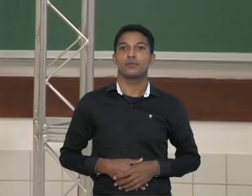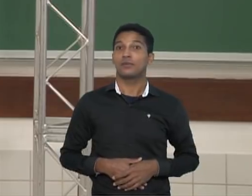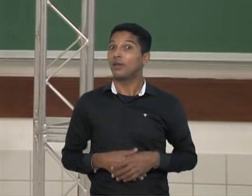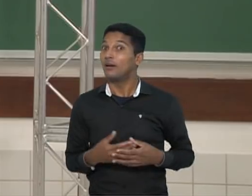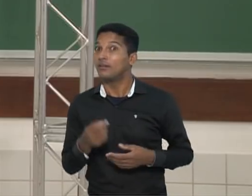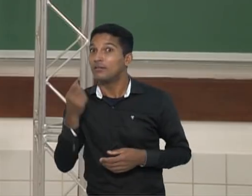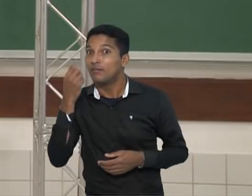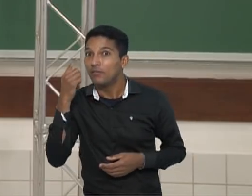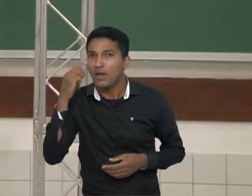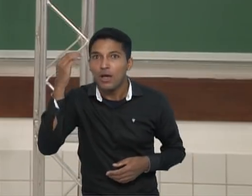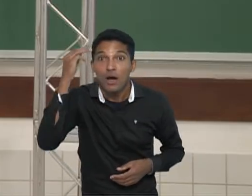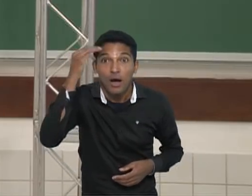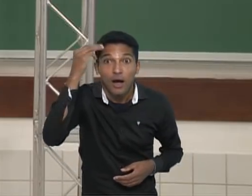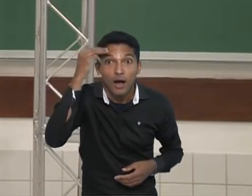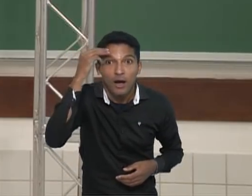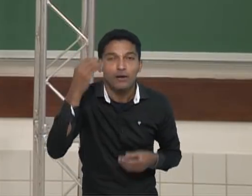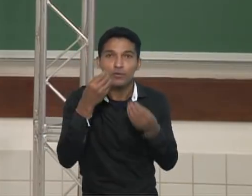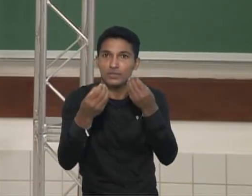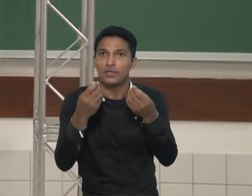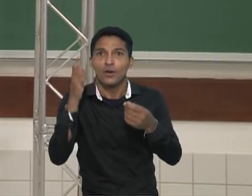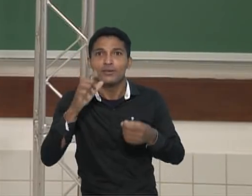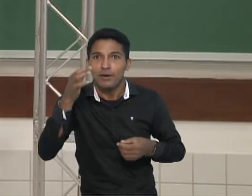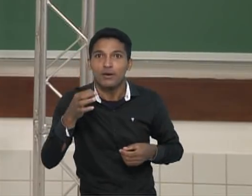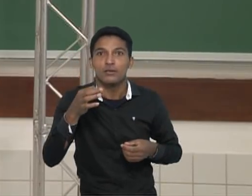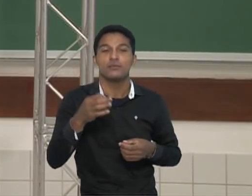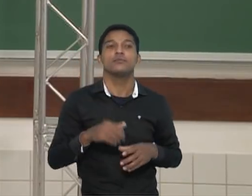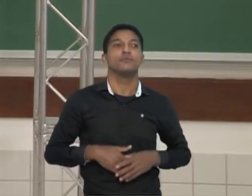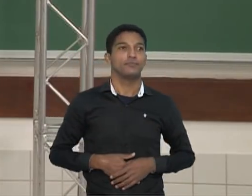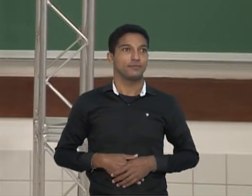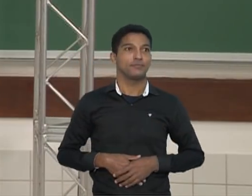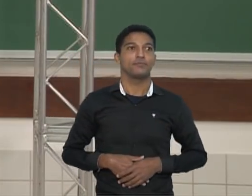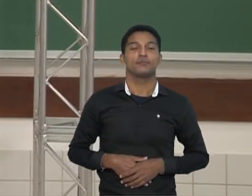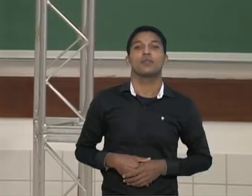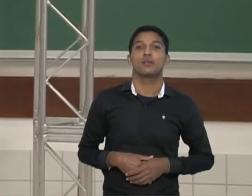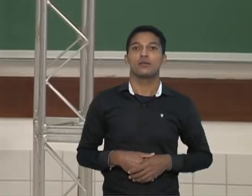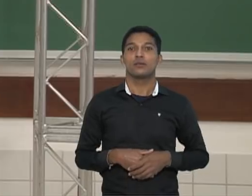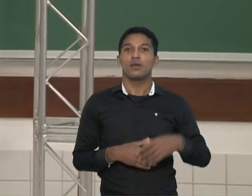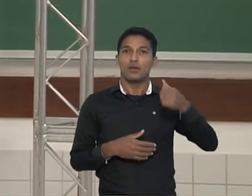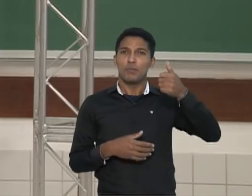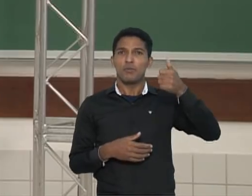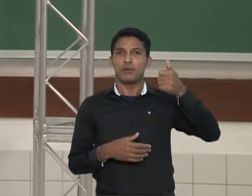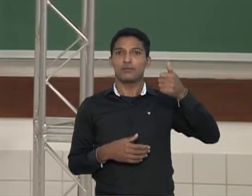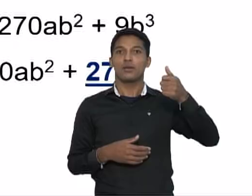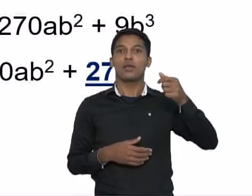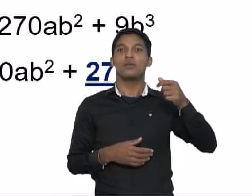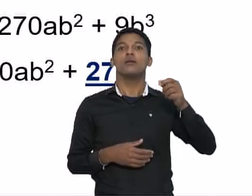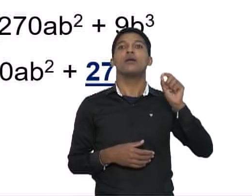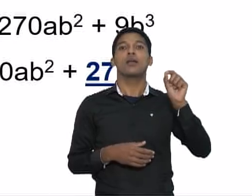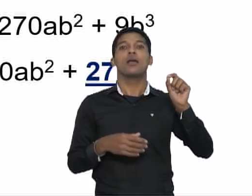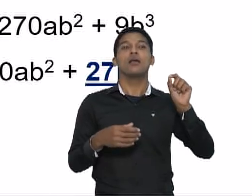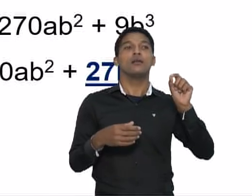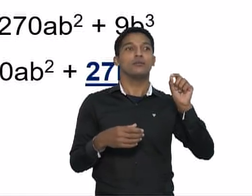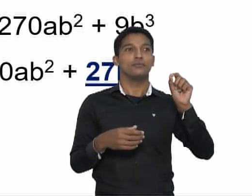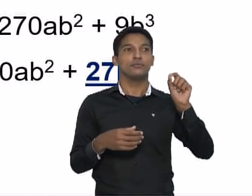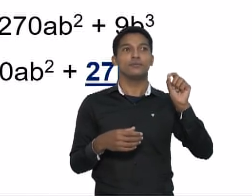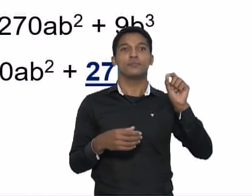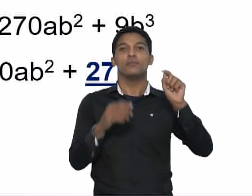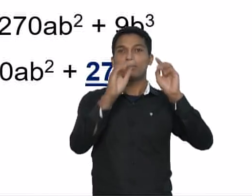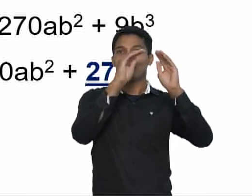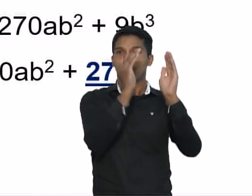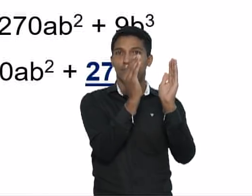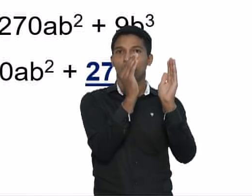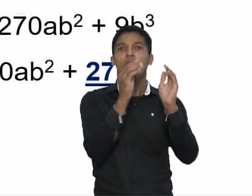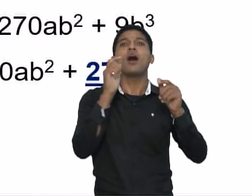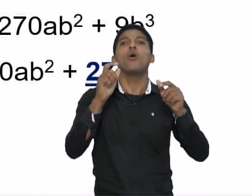Vamos ver então mentalmente se vocês acertaram? Vamos lá. A primeira afirmação aqui, nessa igualdade, aonde que vamos